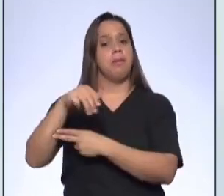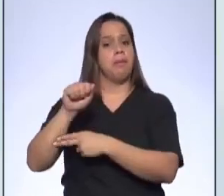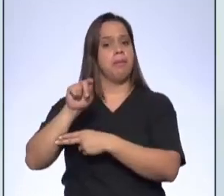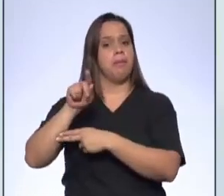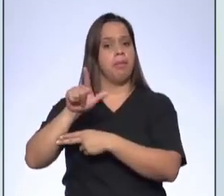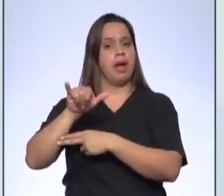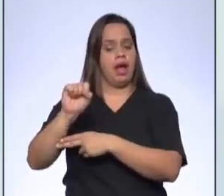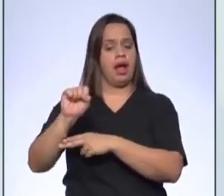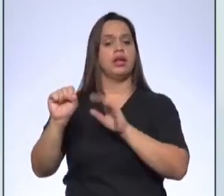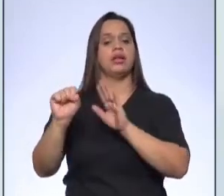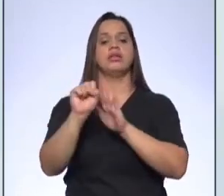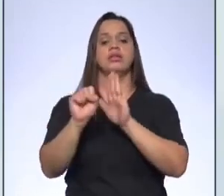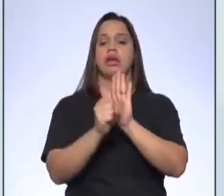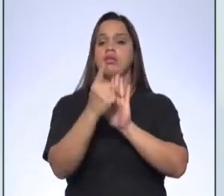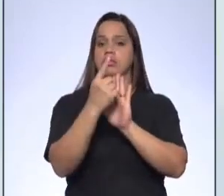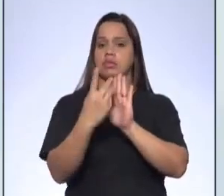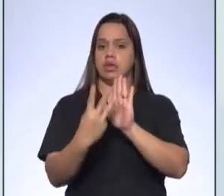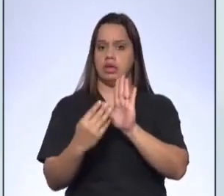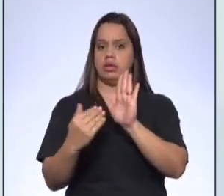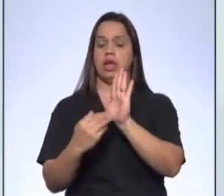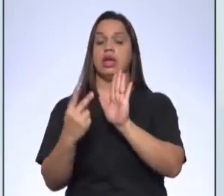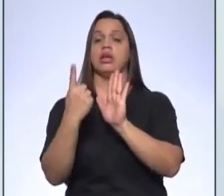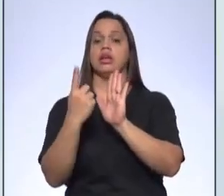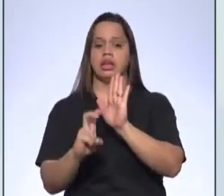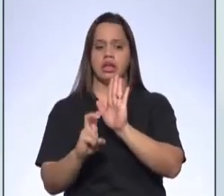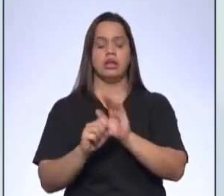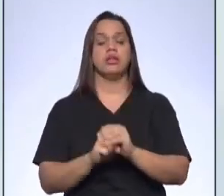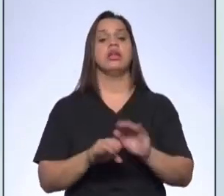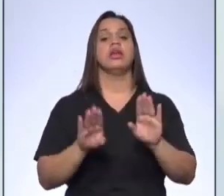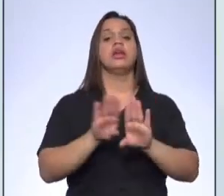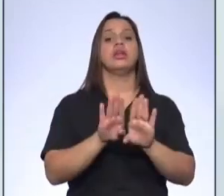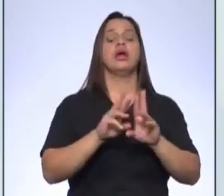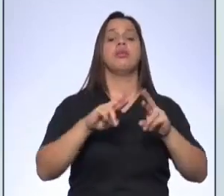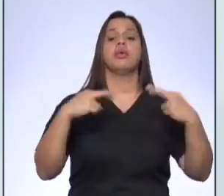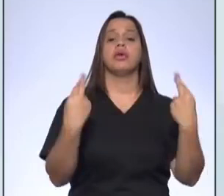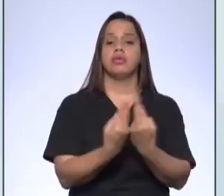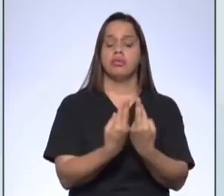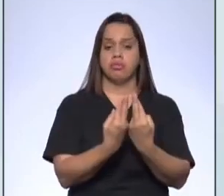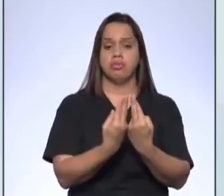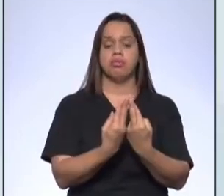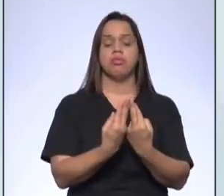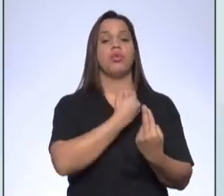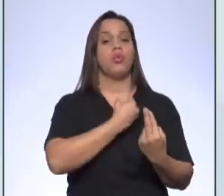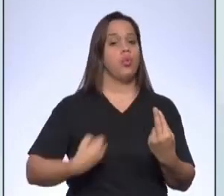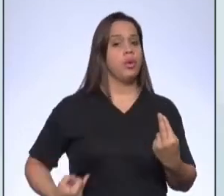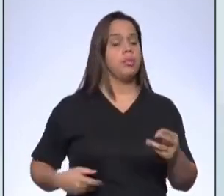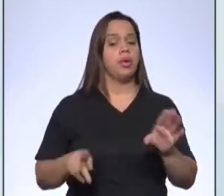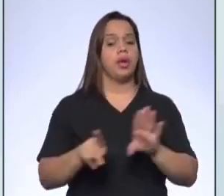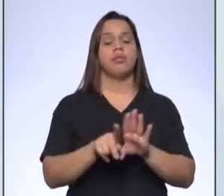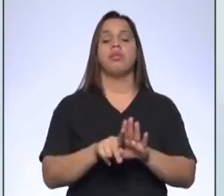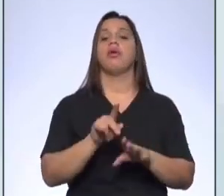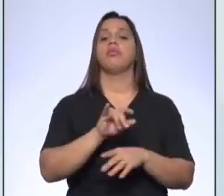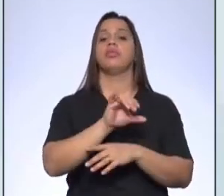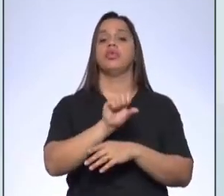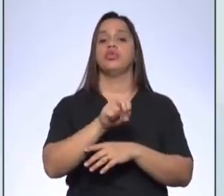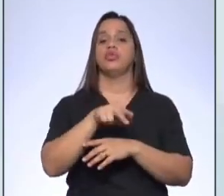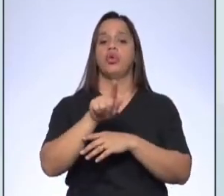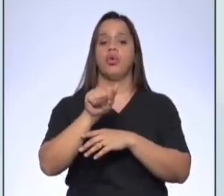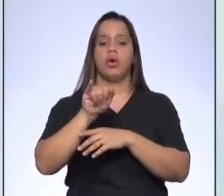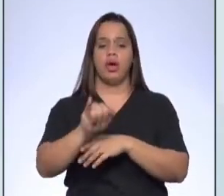15, o Império de Songhai, nos séculos 15 e 16. Esse mapa,